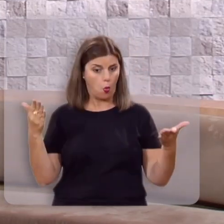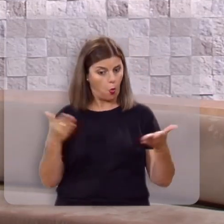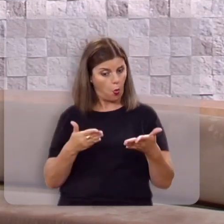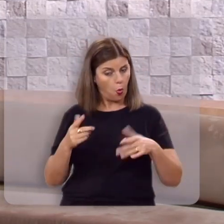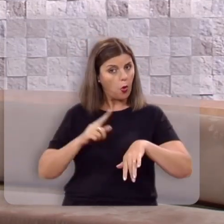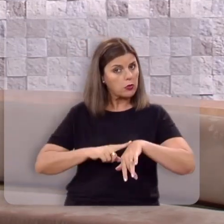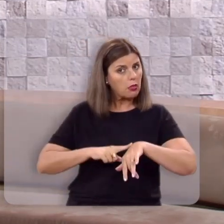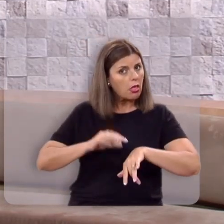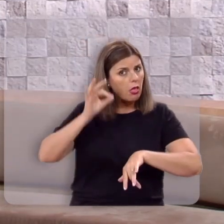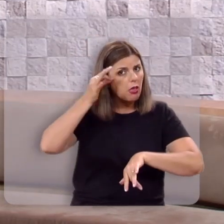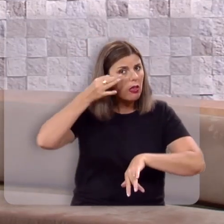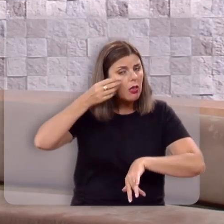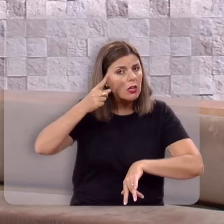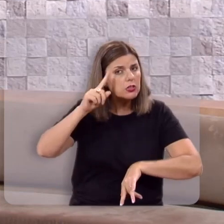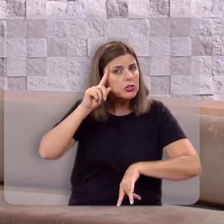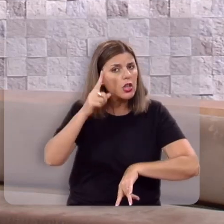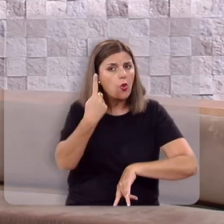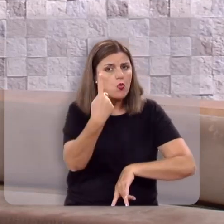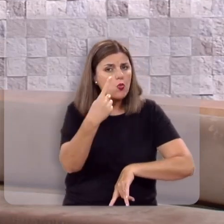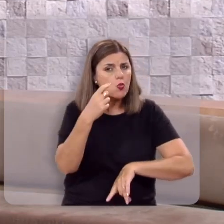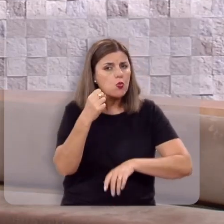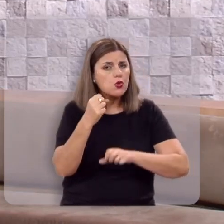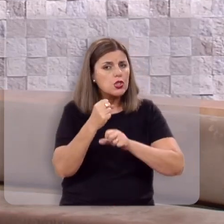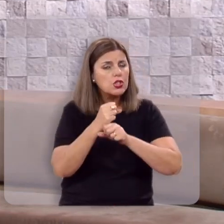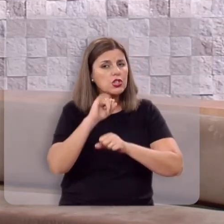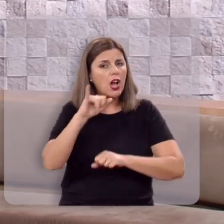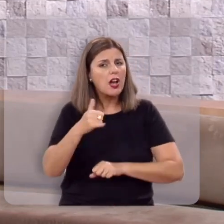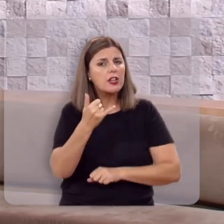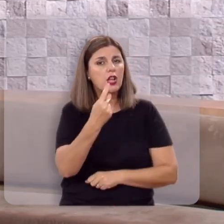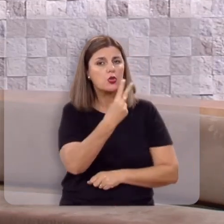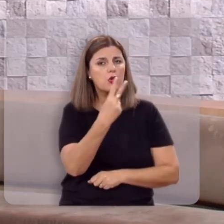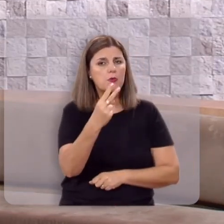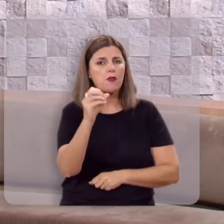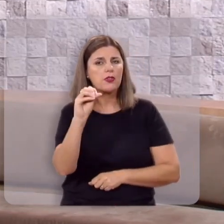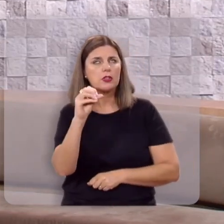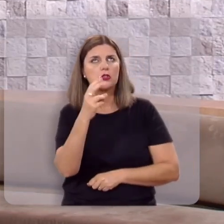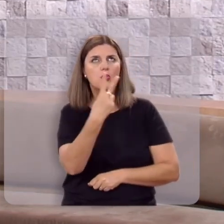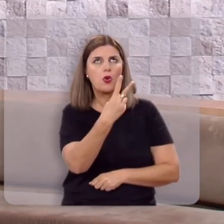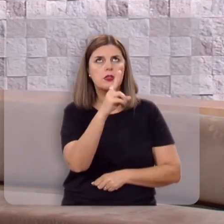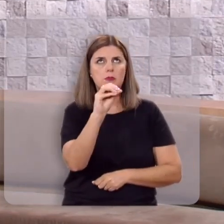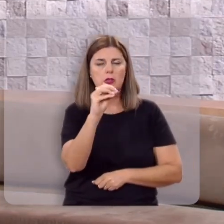hoje, nesse momento, 1º de janeiro de 2022, agora, porém,